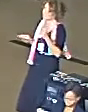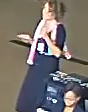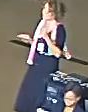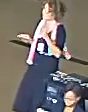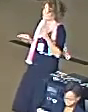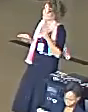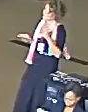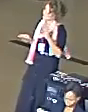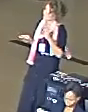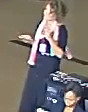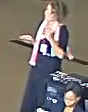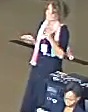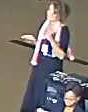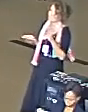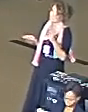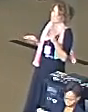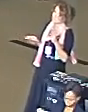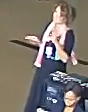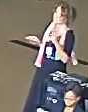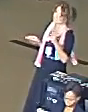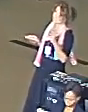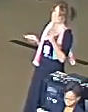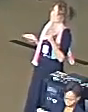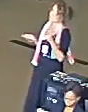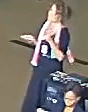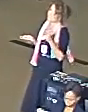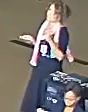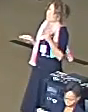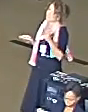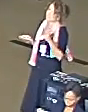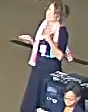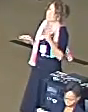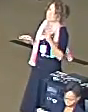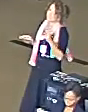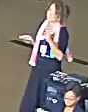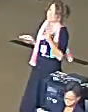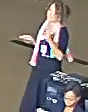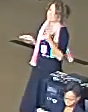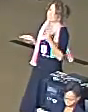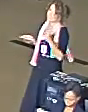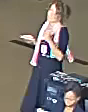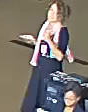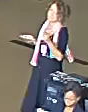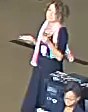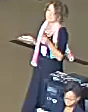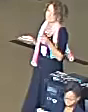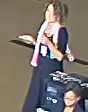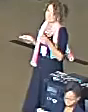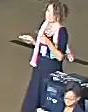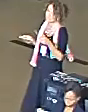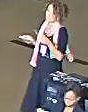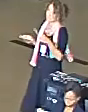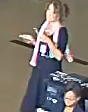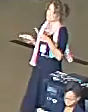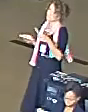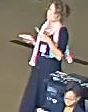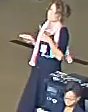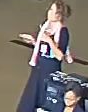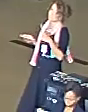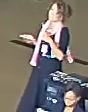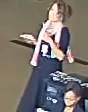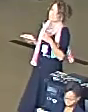10.98 já foi eh regulamentada e as empresas tin até 2014 para que toda a frota